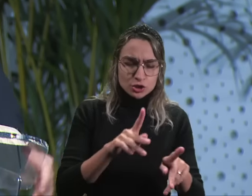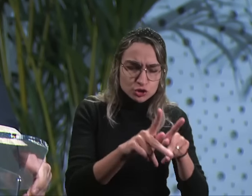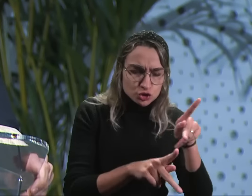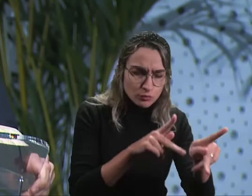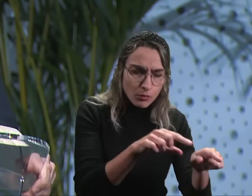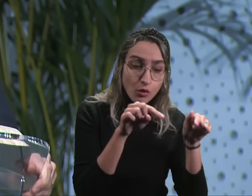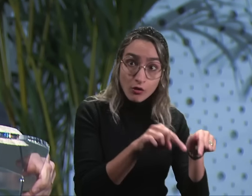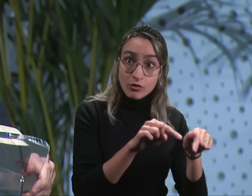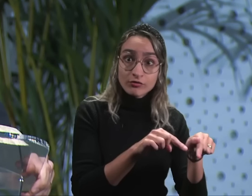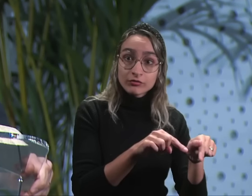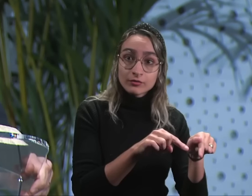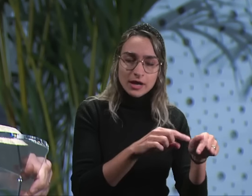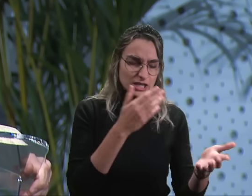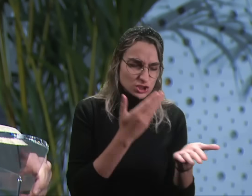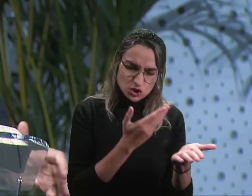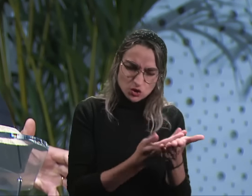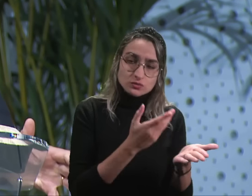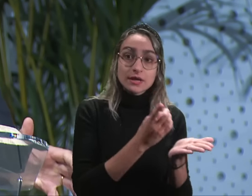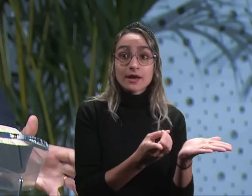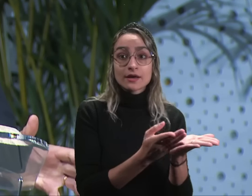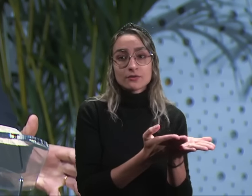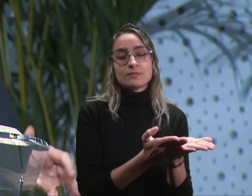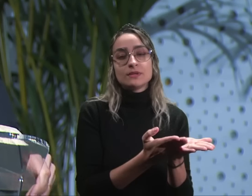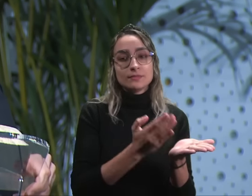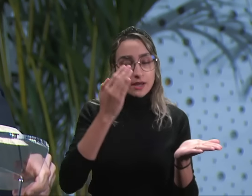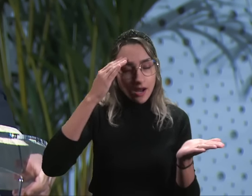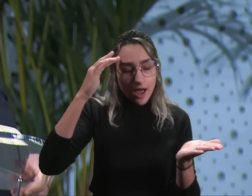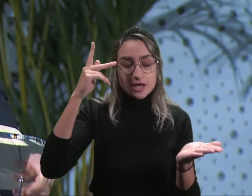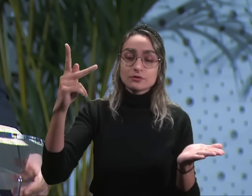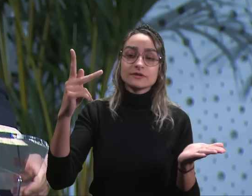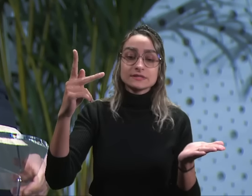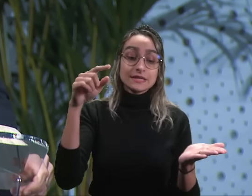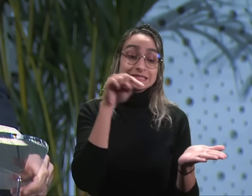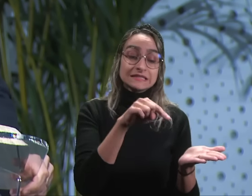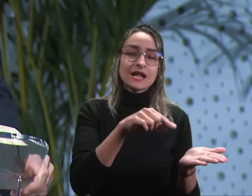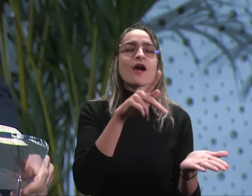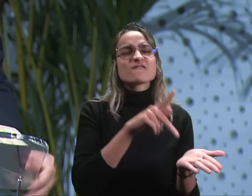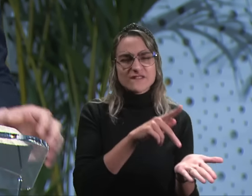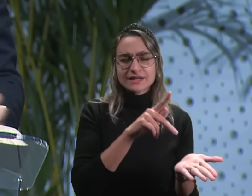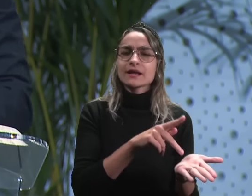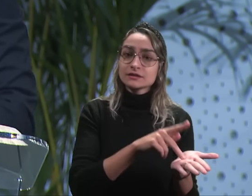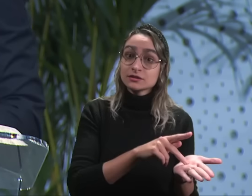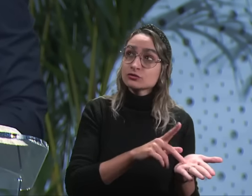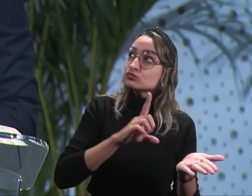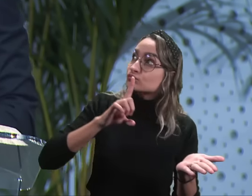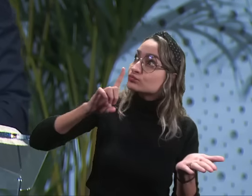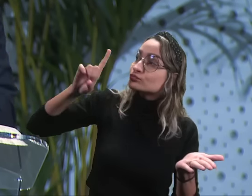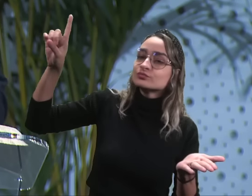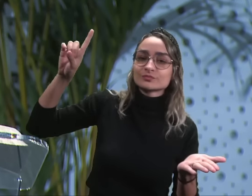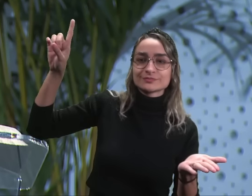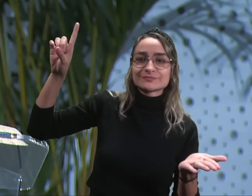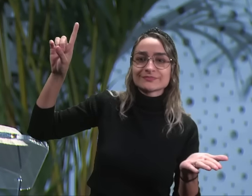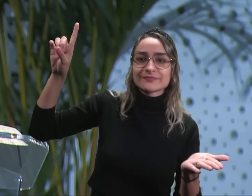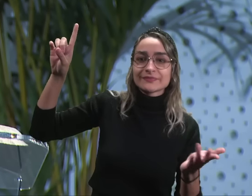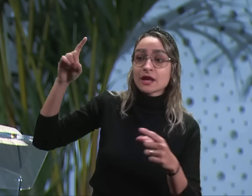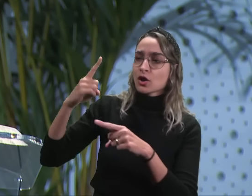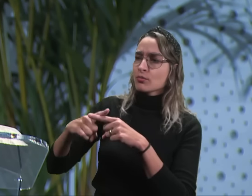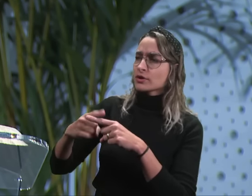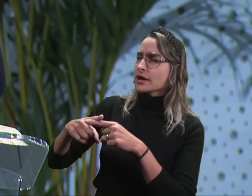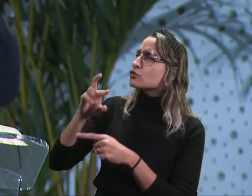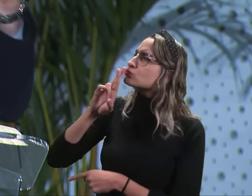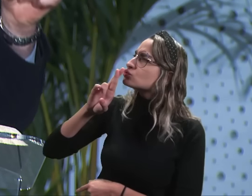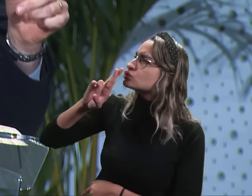para eh então descobrir verdades maravilhosas que estavam profetizadas pelo senhor tanto no livro